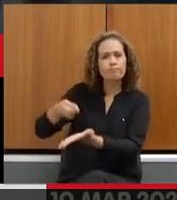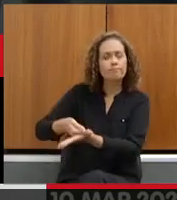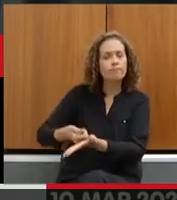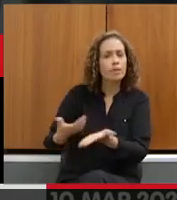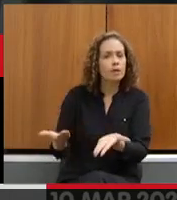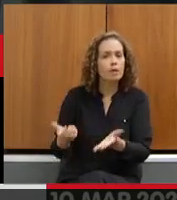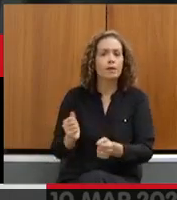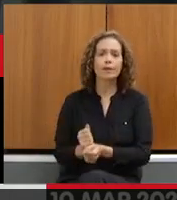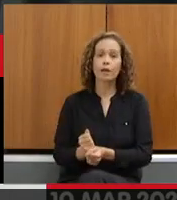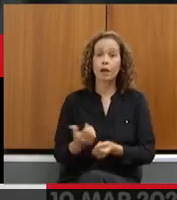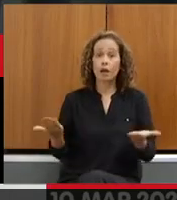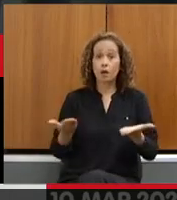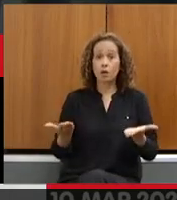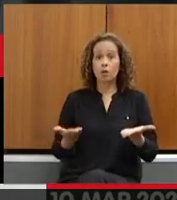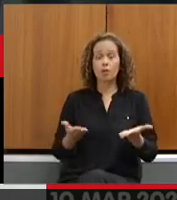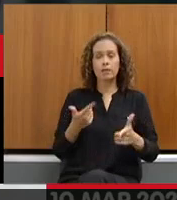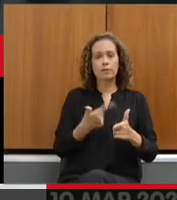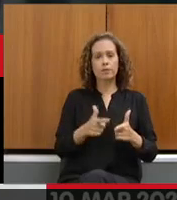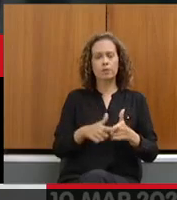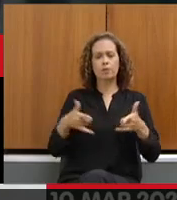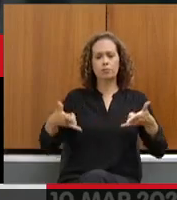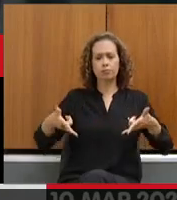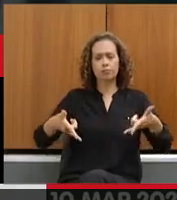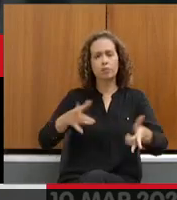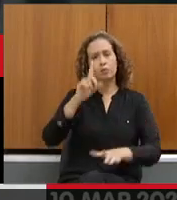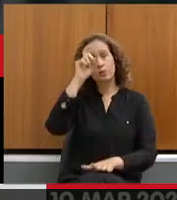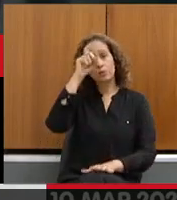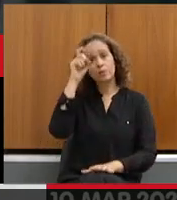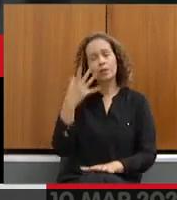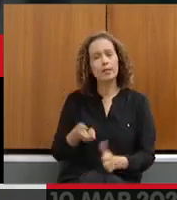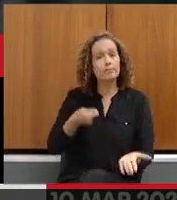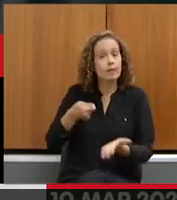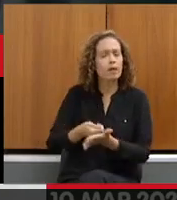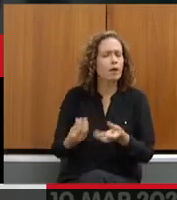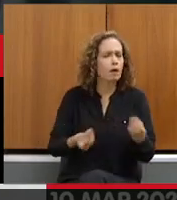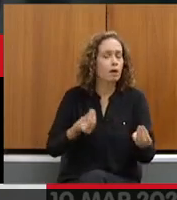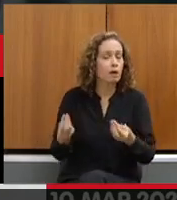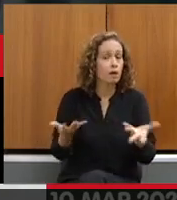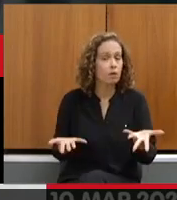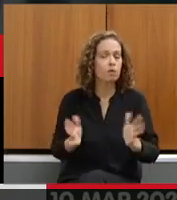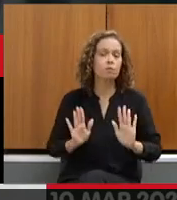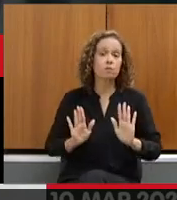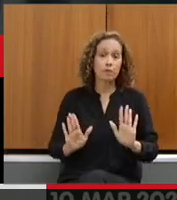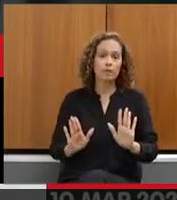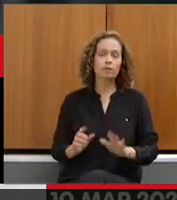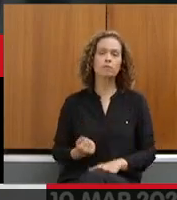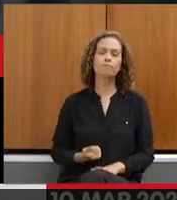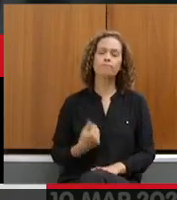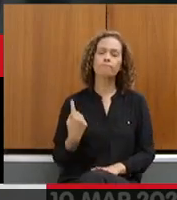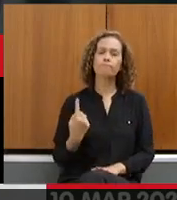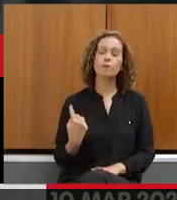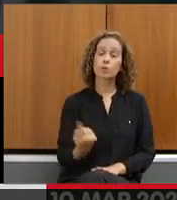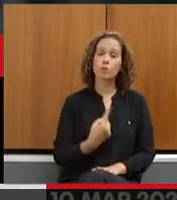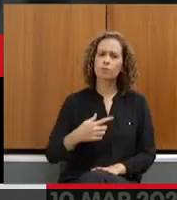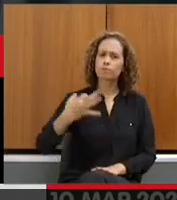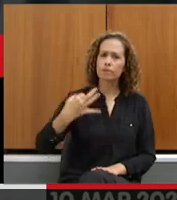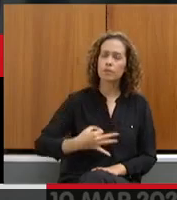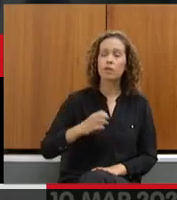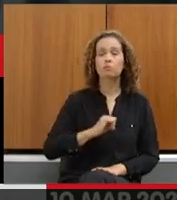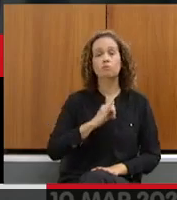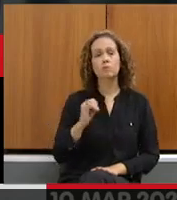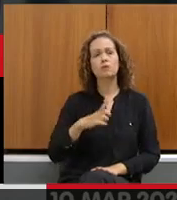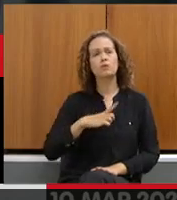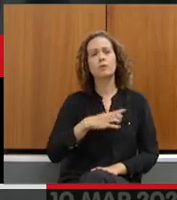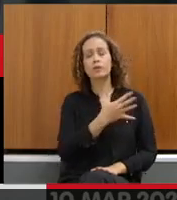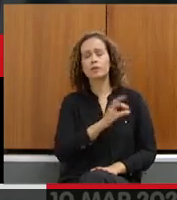essa explosão de leitos agora então é eu pelo menos tenho certeza que se nós tivermos